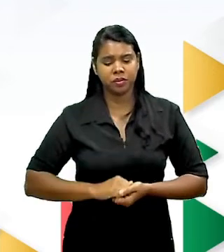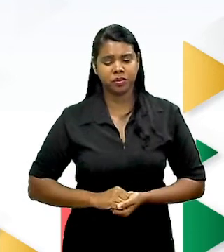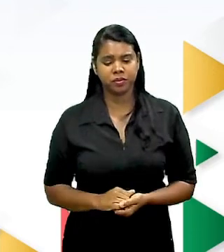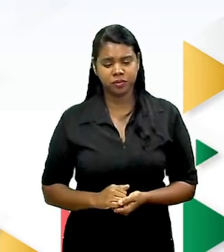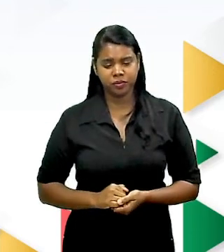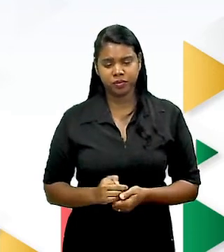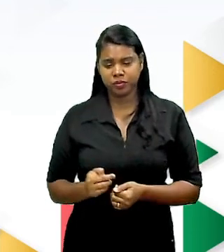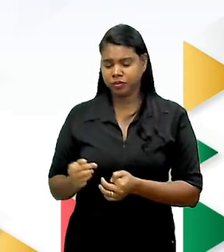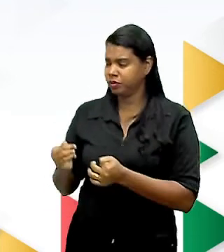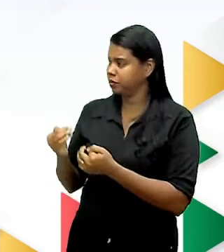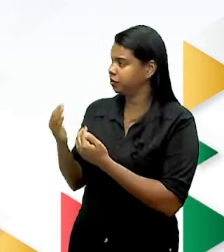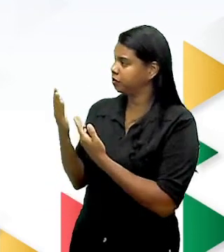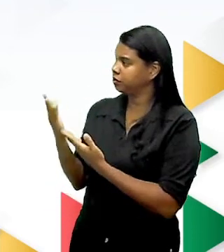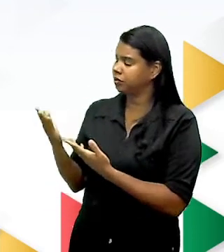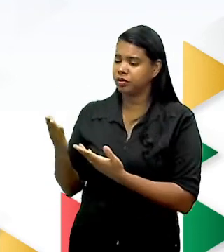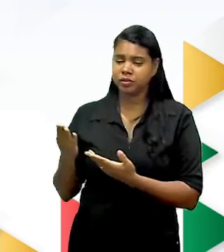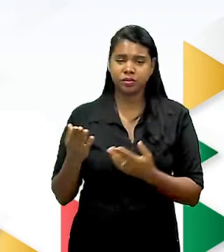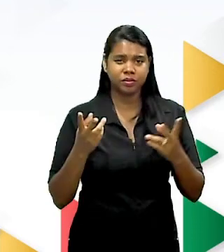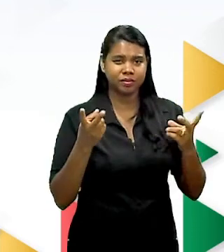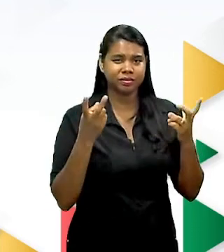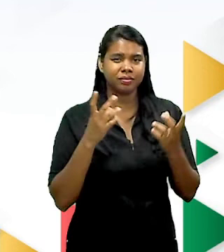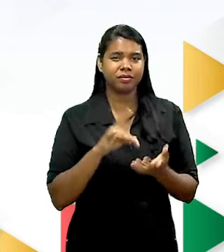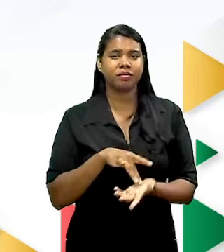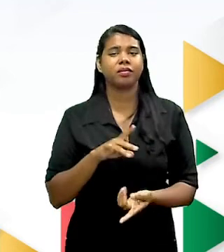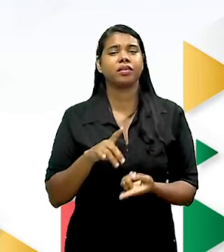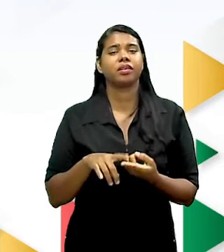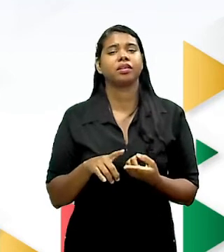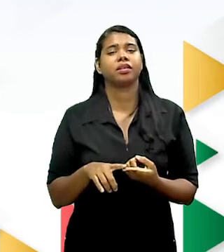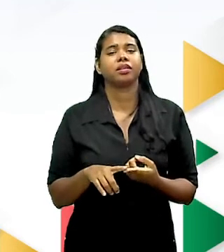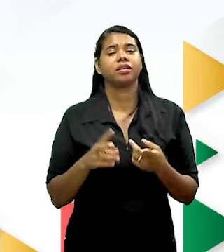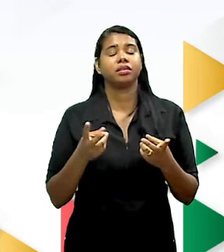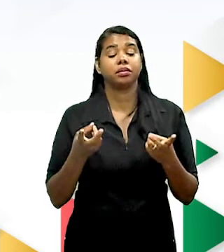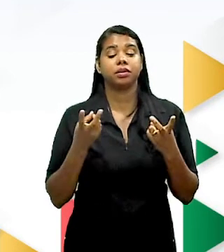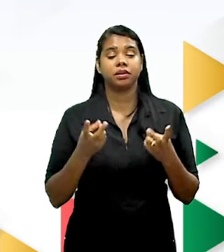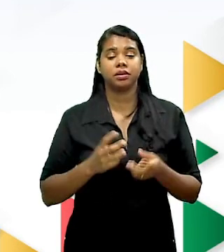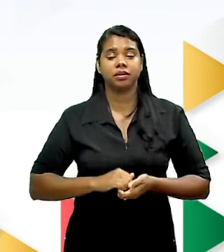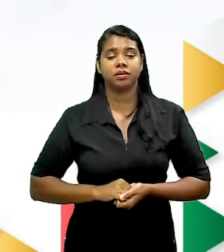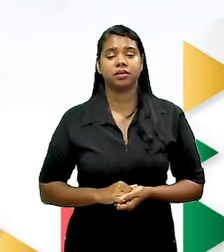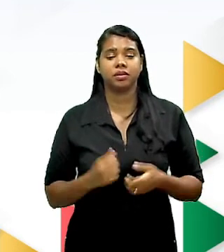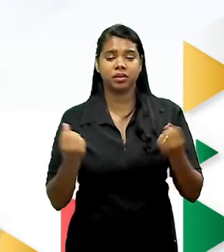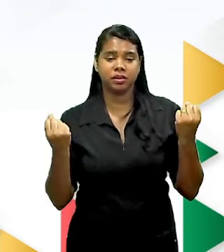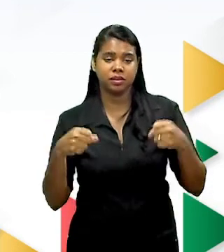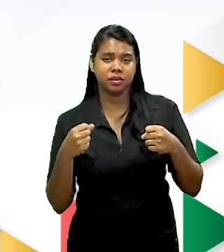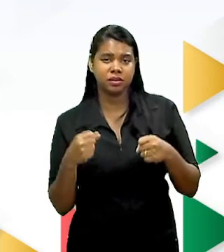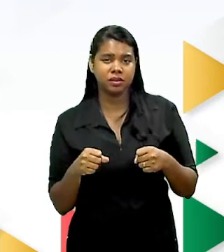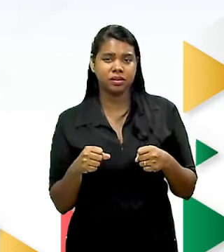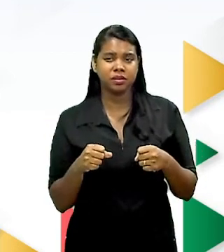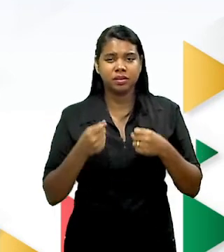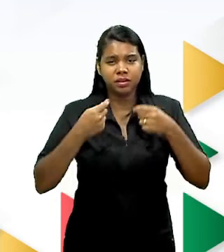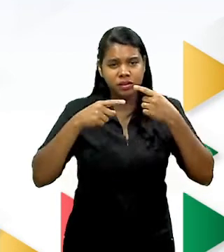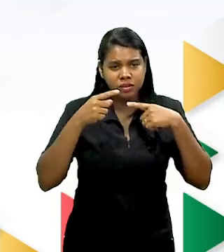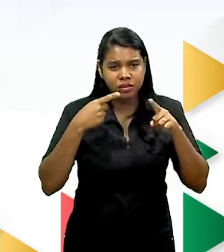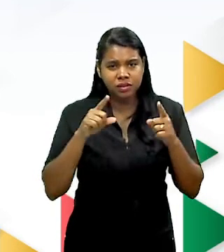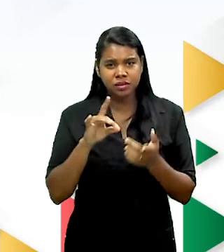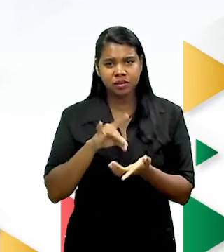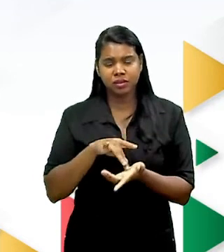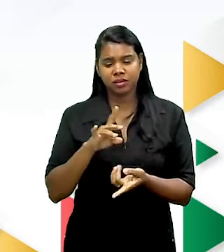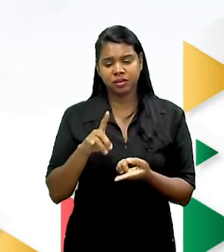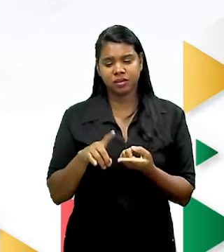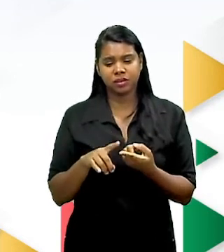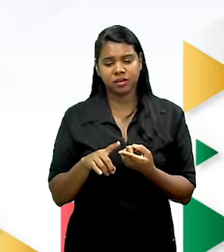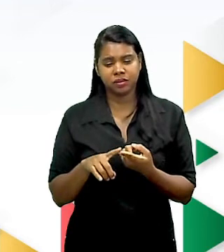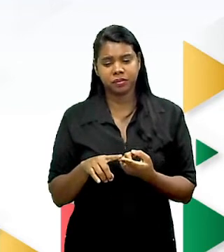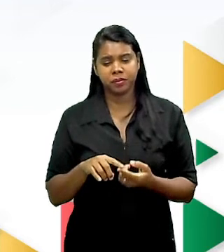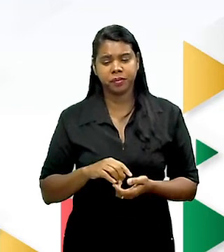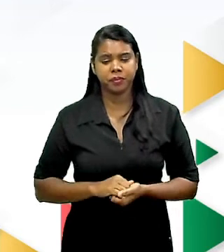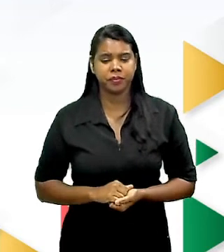Esse termo ganhou destaque quando a humanidade percebeu a necessidade de discutir sobre